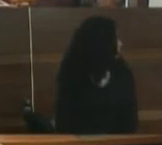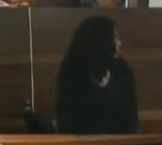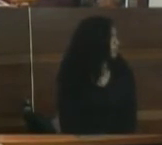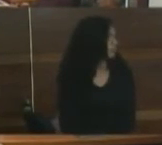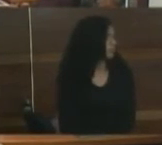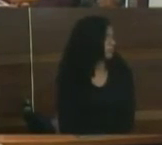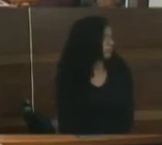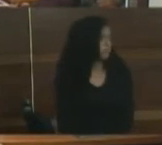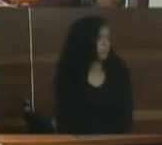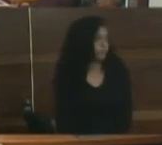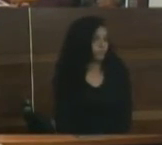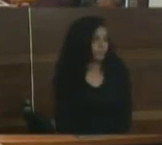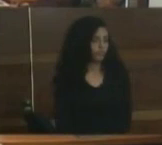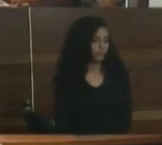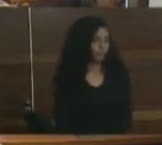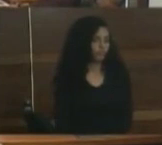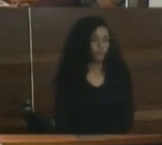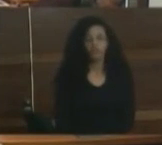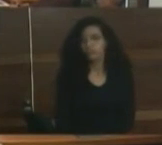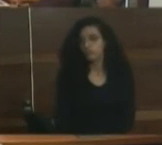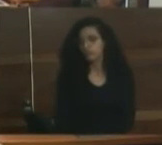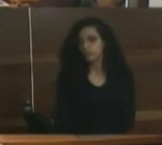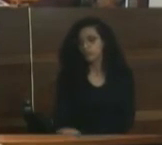e aí